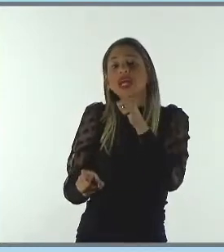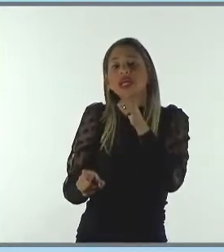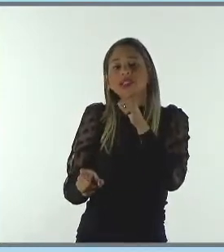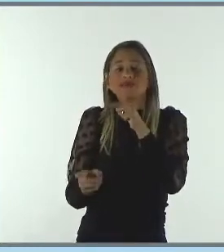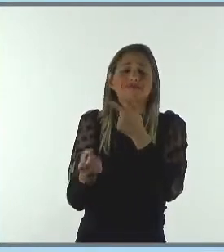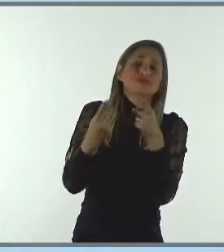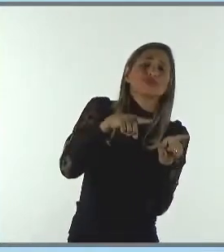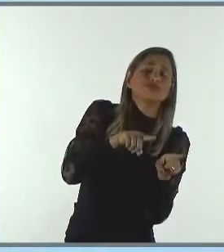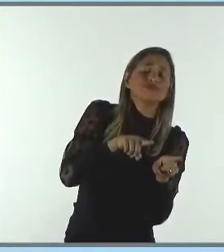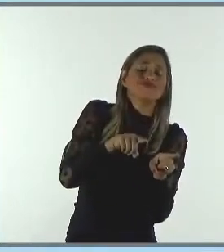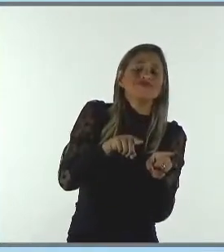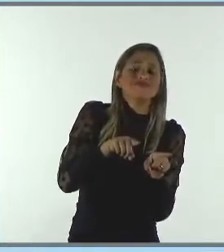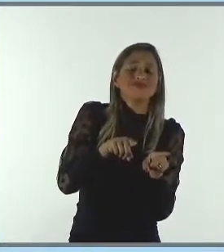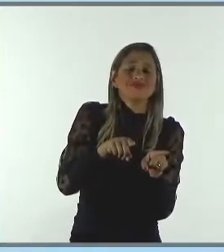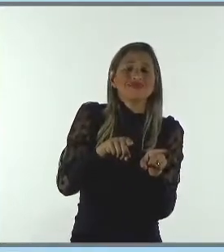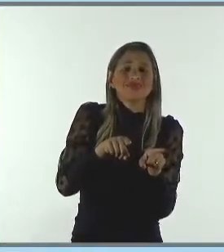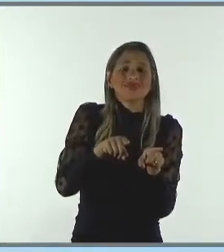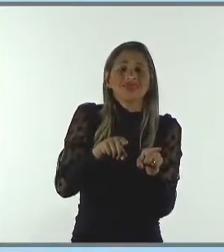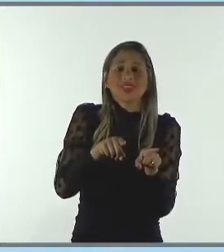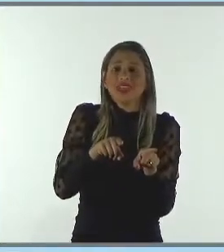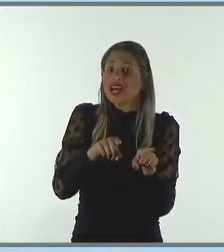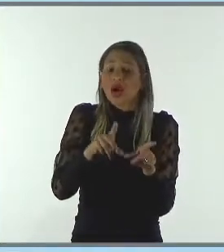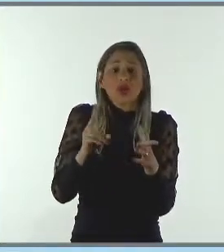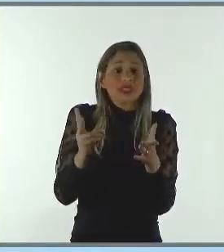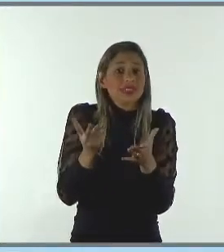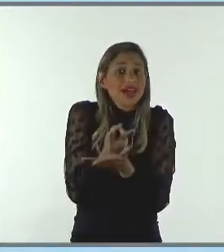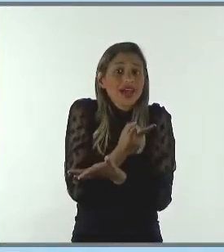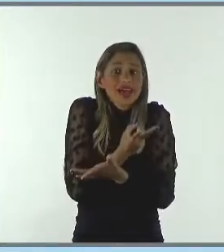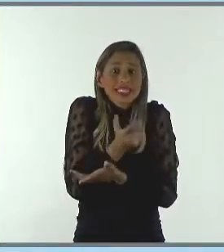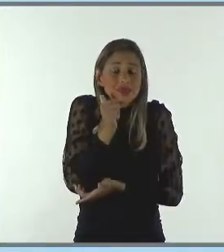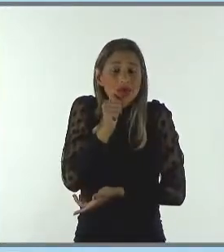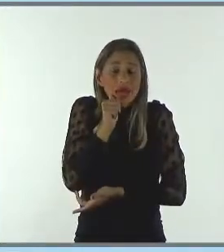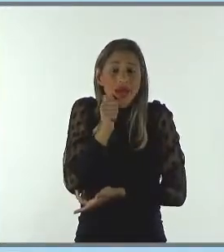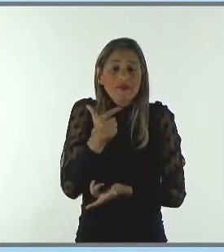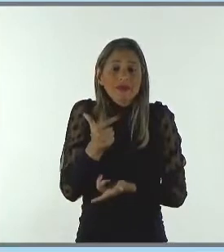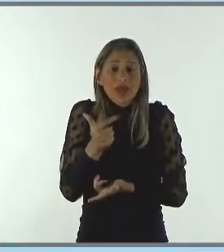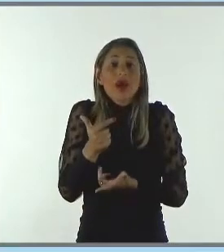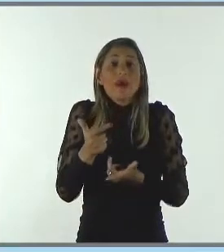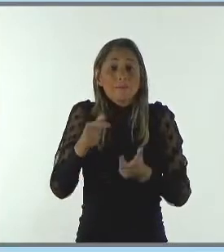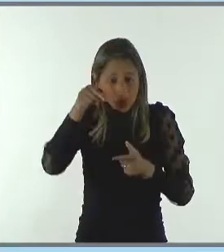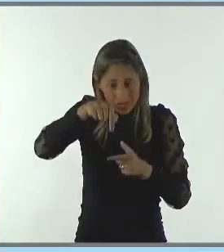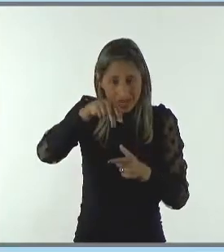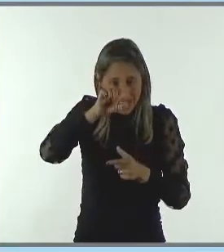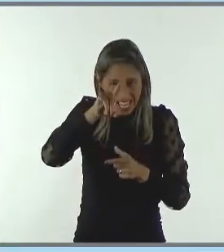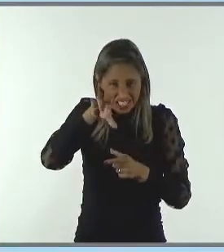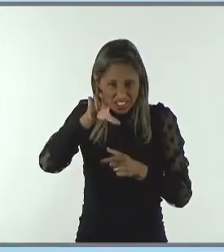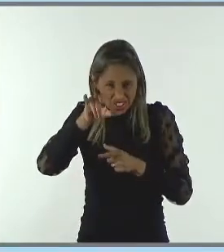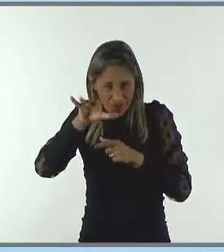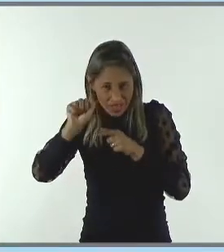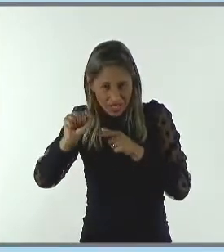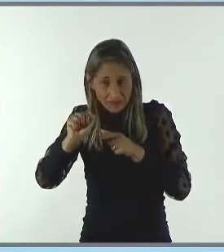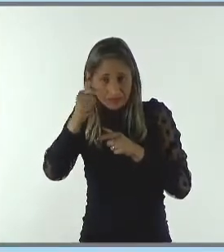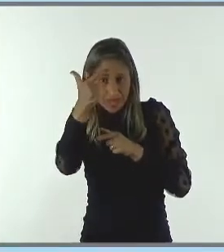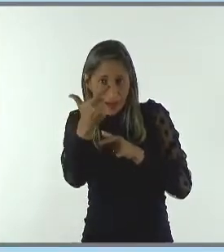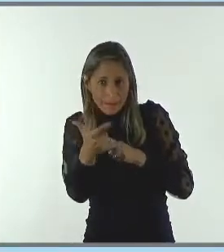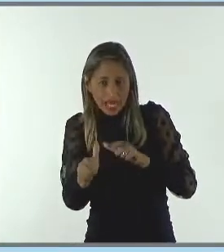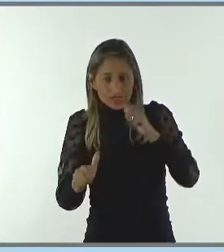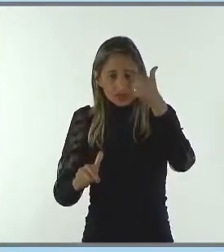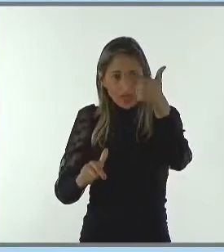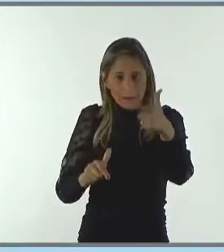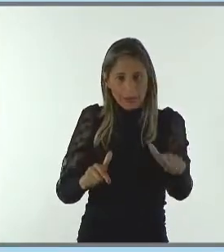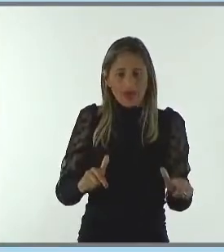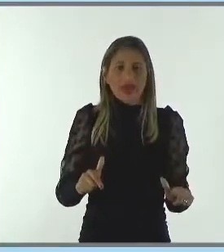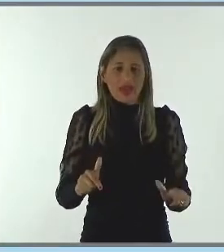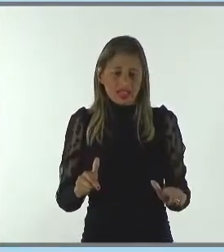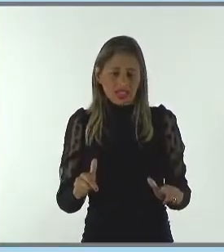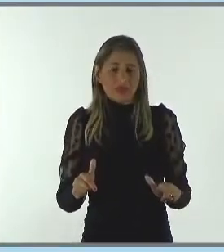inverte. Há uma grande inversão, portanto, marcando que no campo da editoria repete-se, reduplica-se, né,